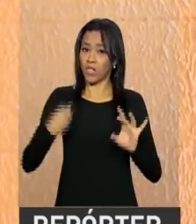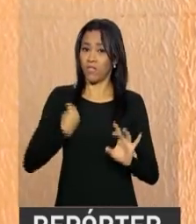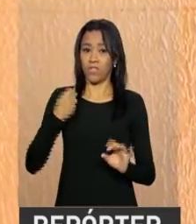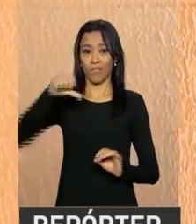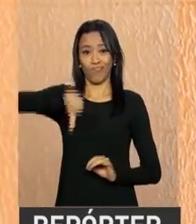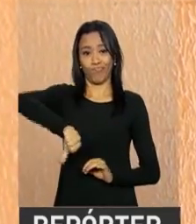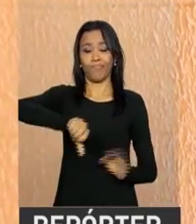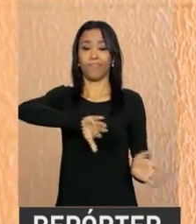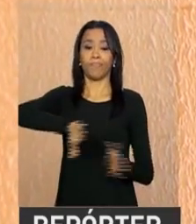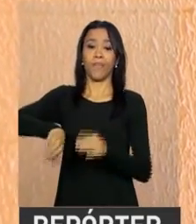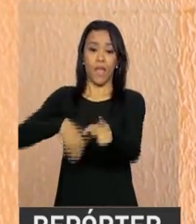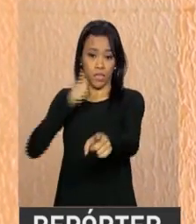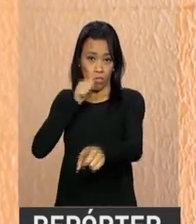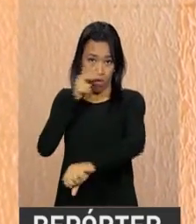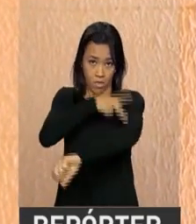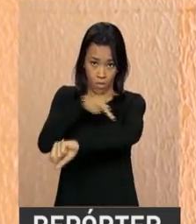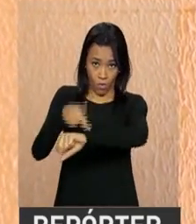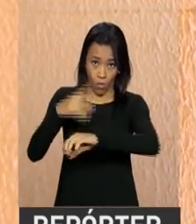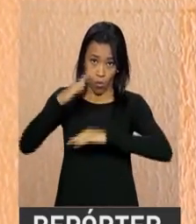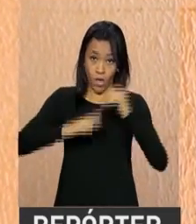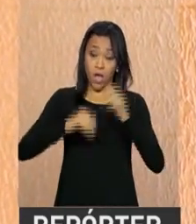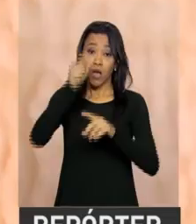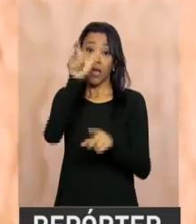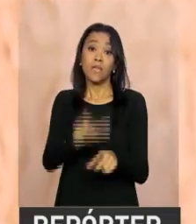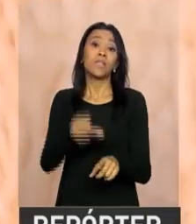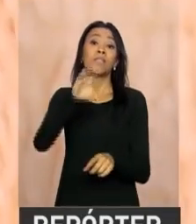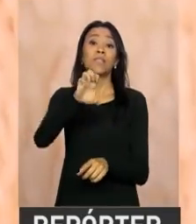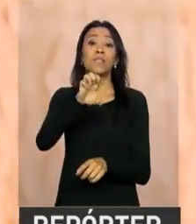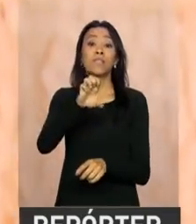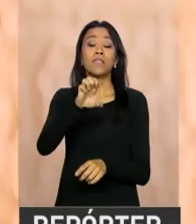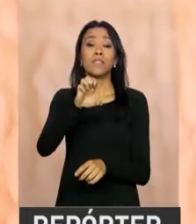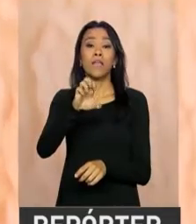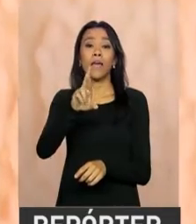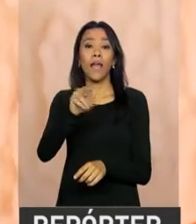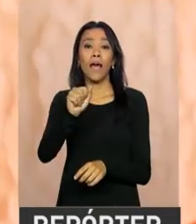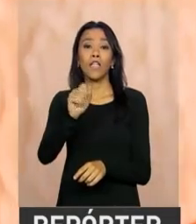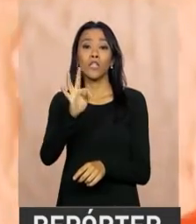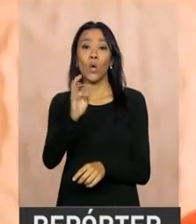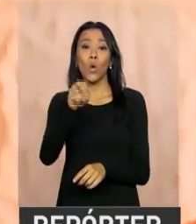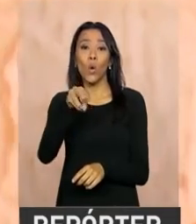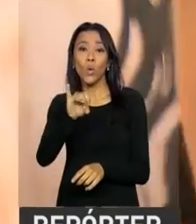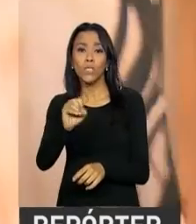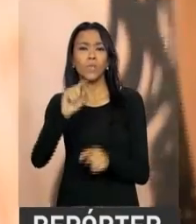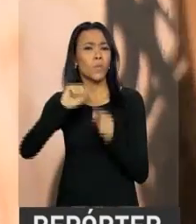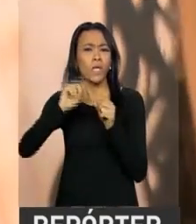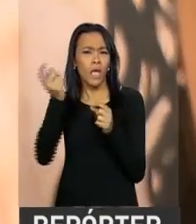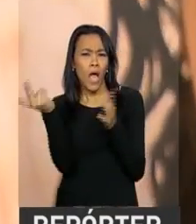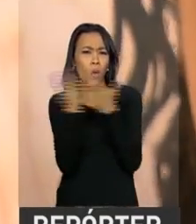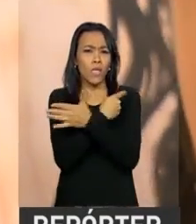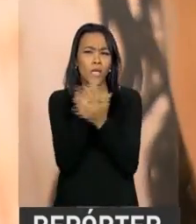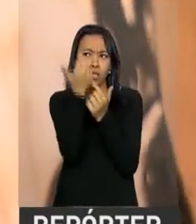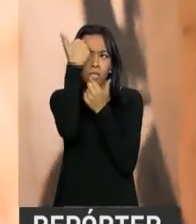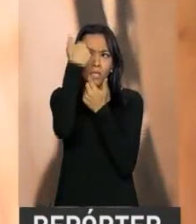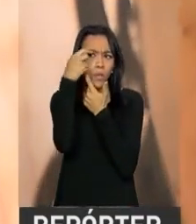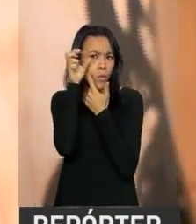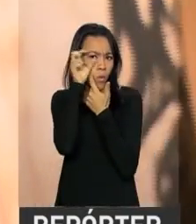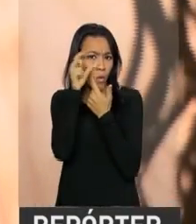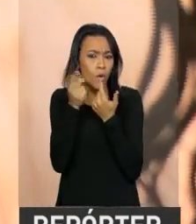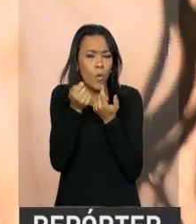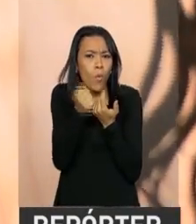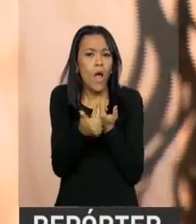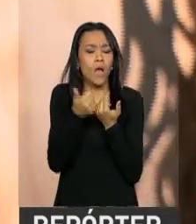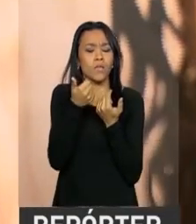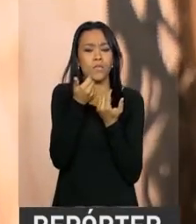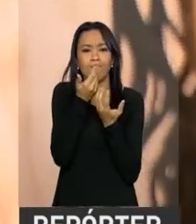pedagoga foi diagnosticada com ceratocone uma doença que altera o formato da córnea e que quase tirou a visão